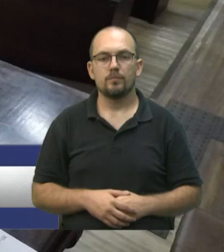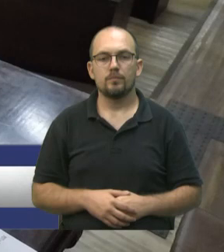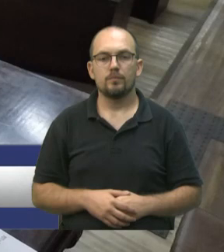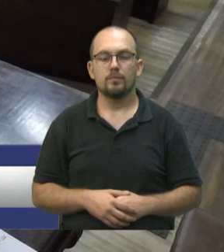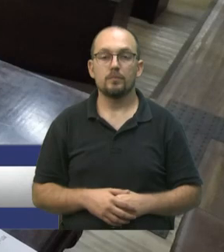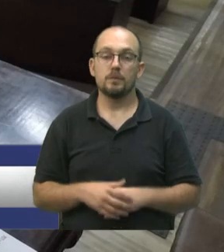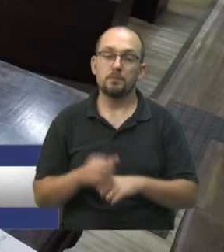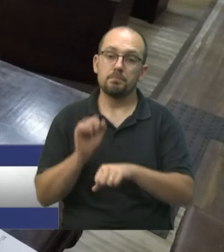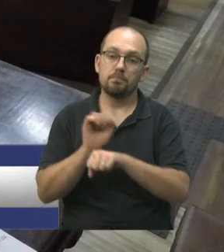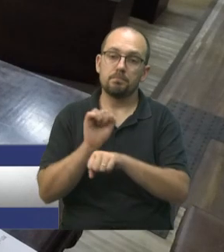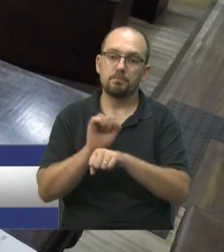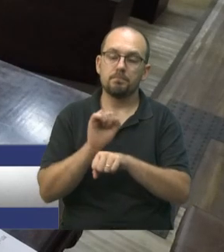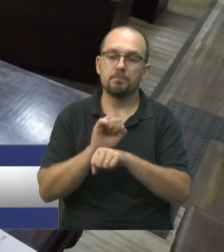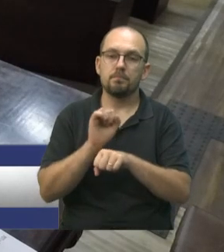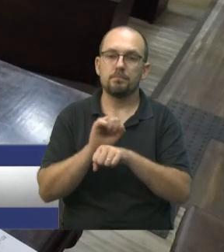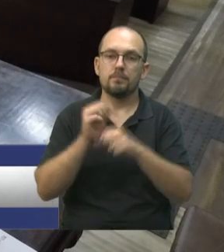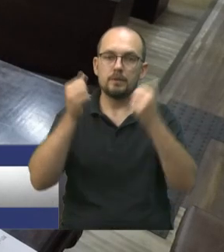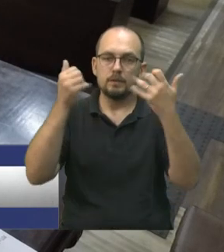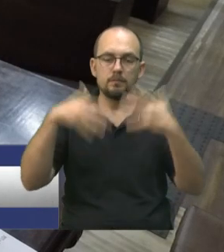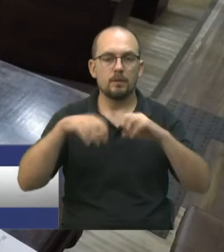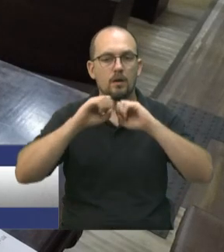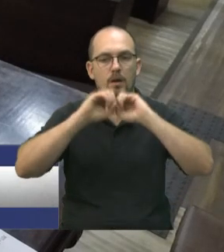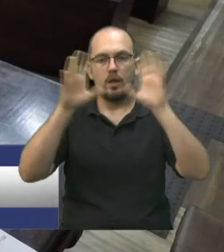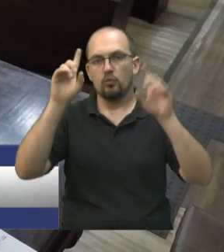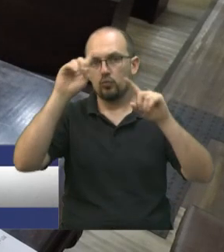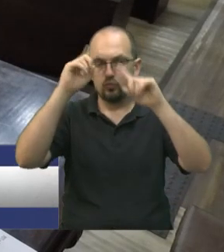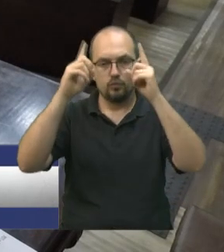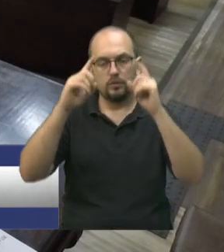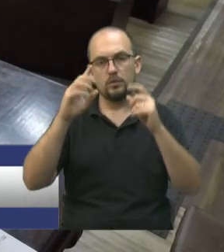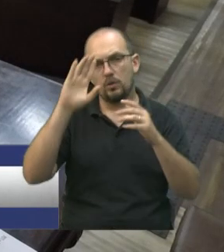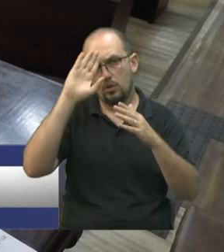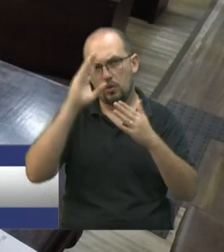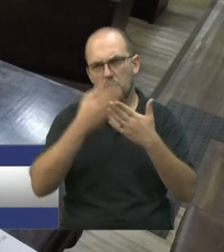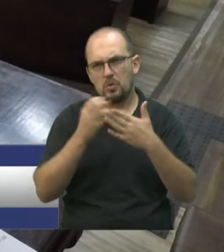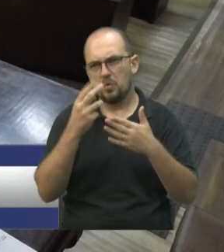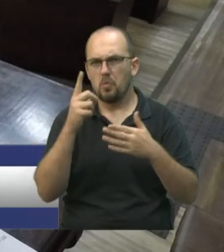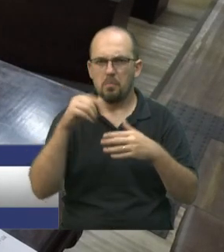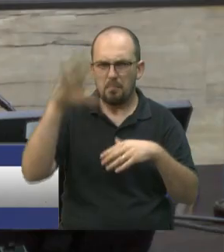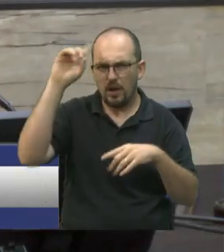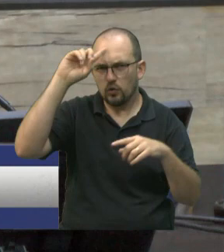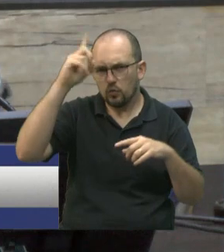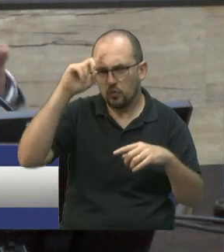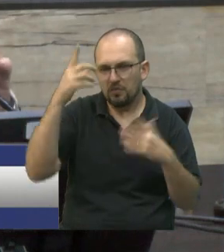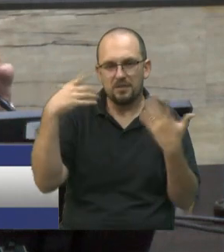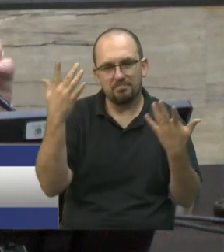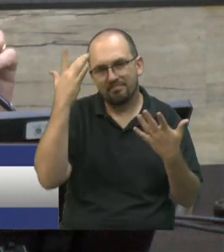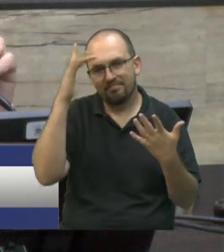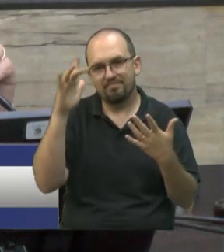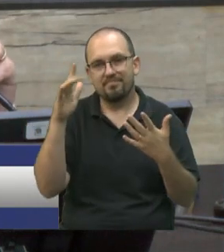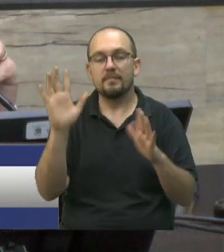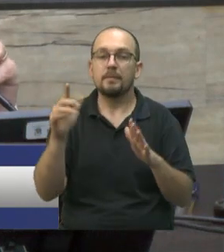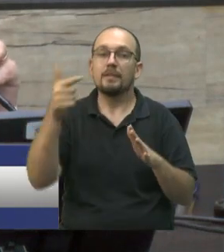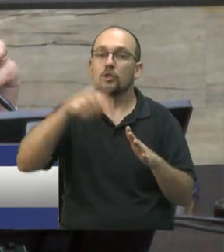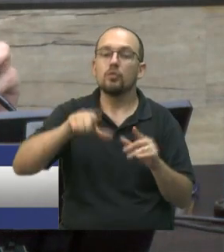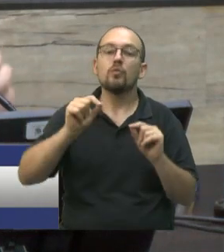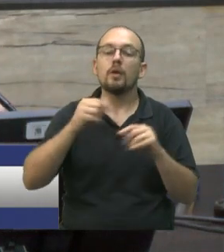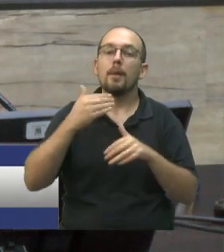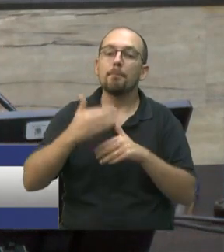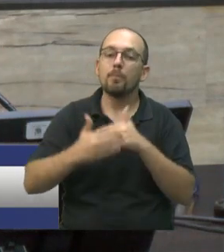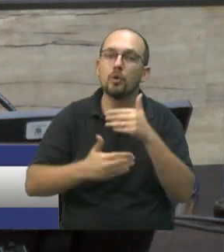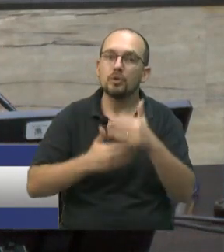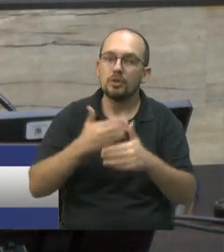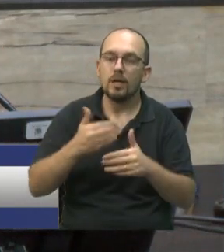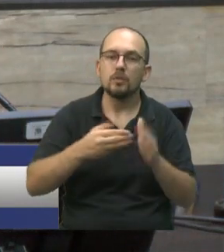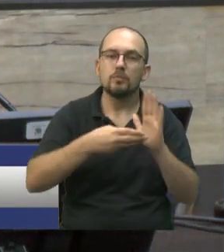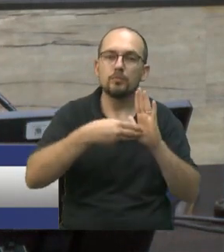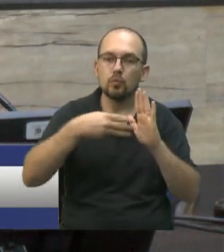Esperamos aí que tenham sido esclarecidos, e eu acredito que não, ou gerou mais dúvida, mas de novo, é um processo de